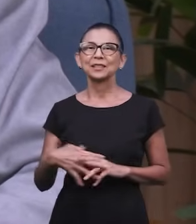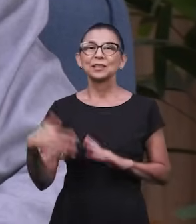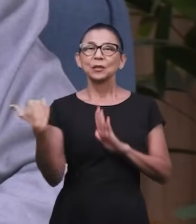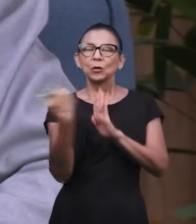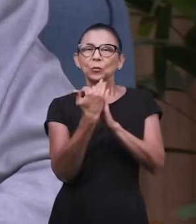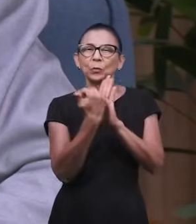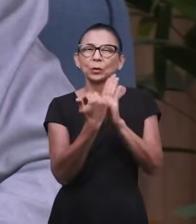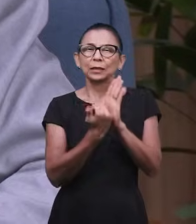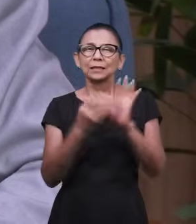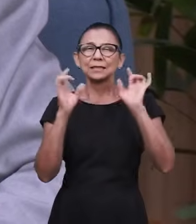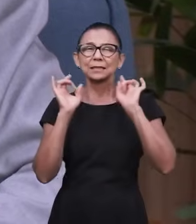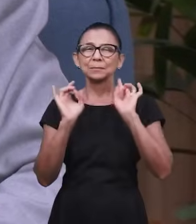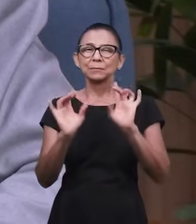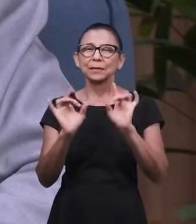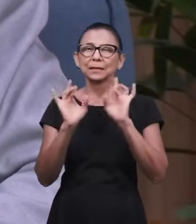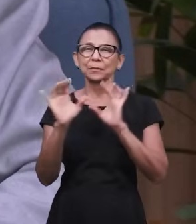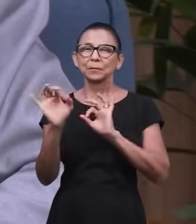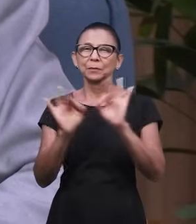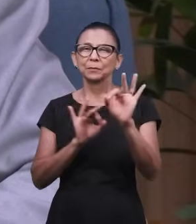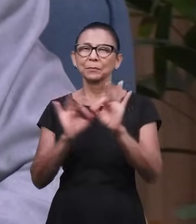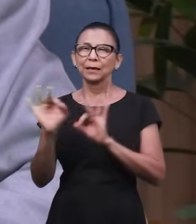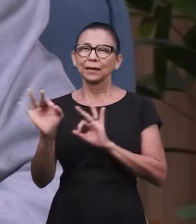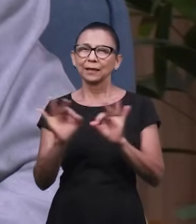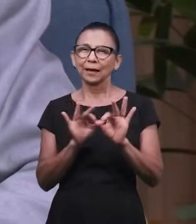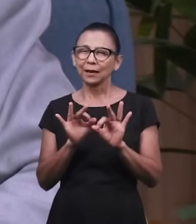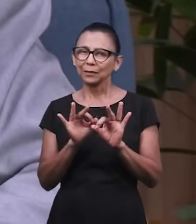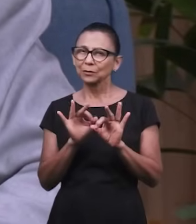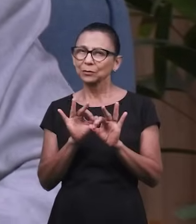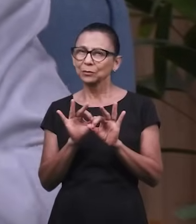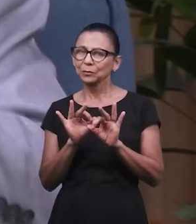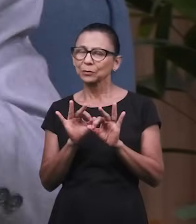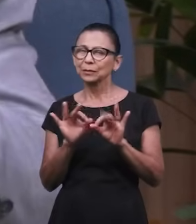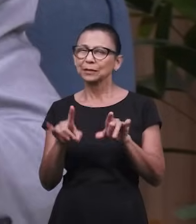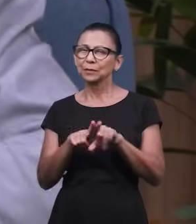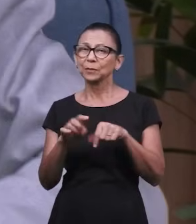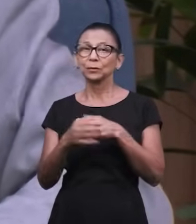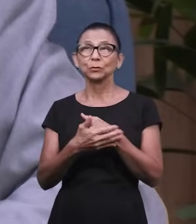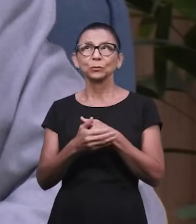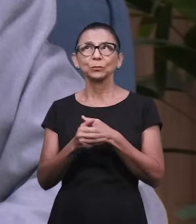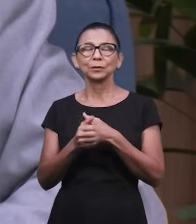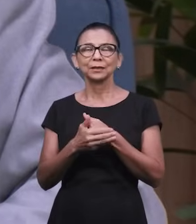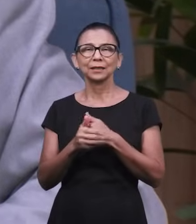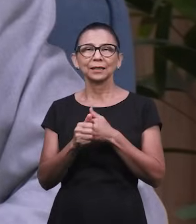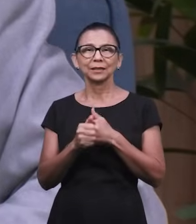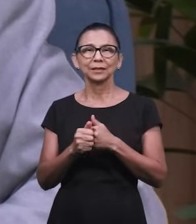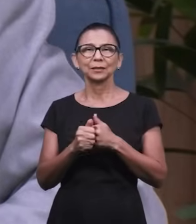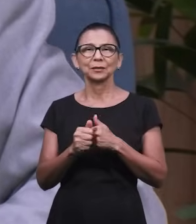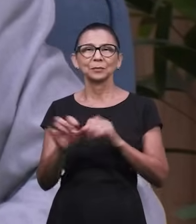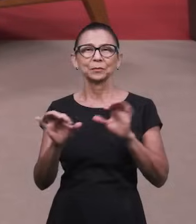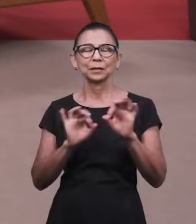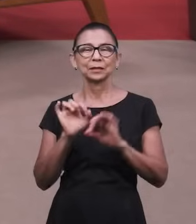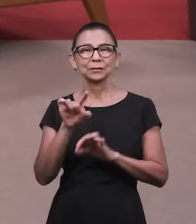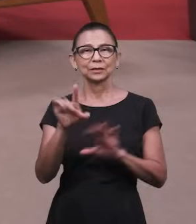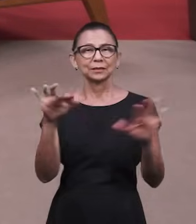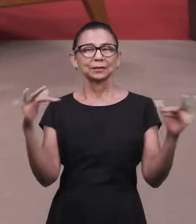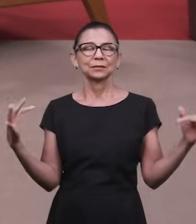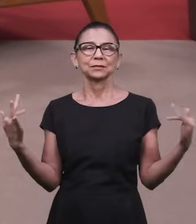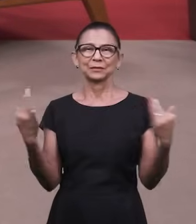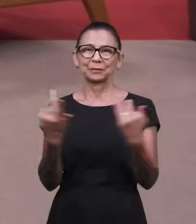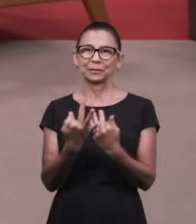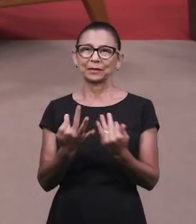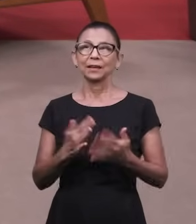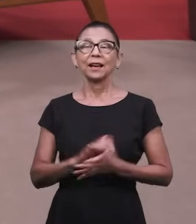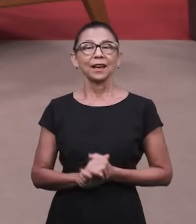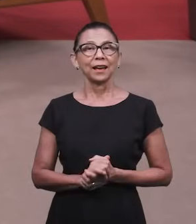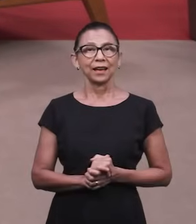edição de um programa que é feito especialmente e com todo carinho para você e para toda a sua família. Este é o